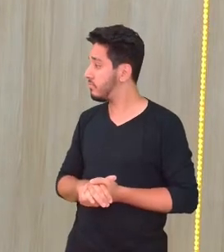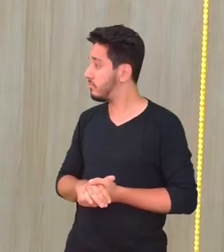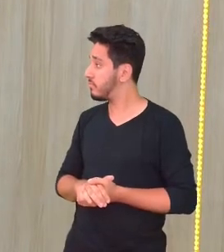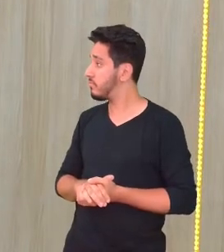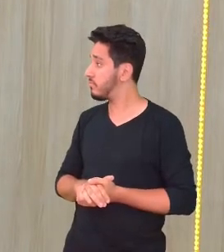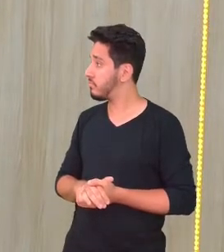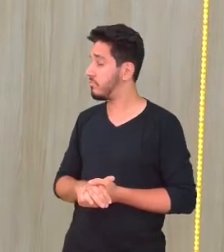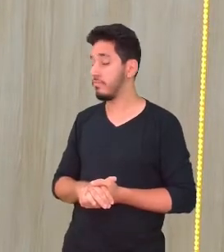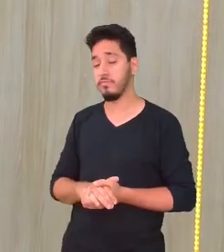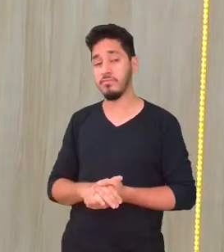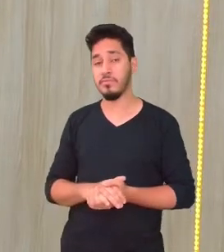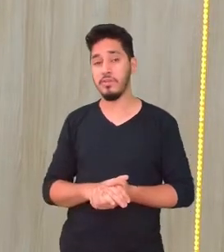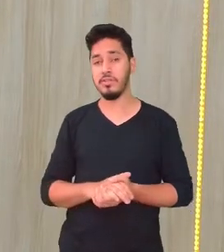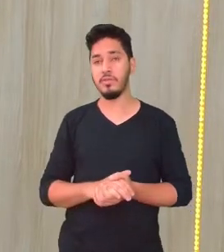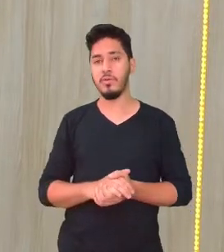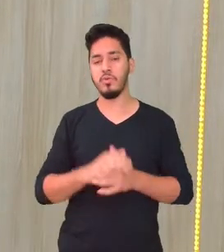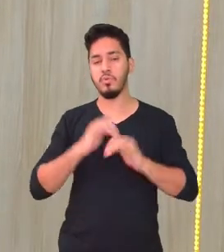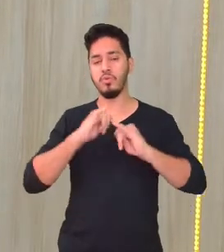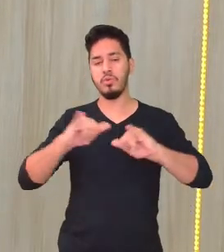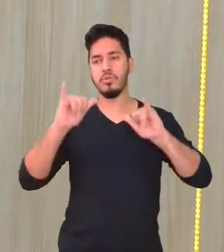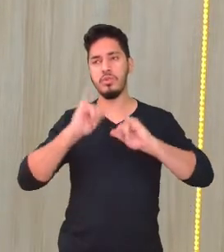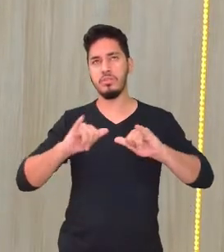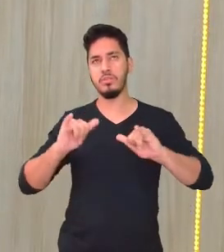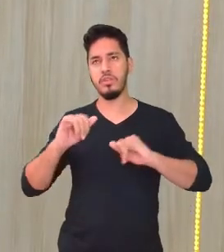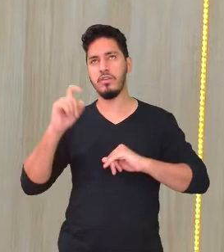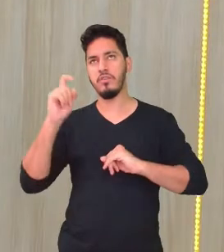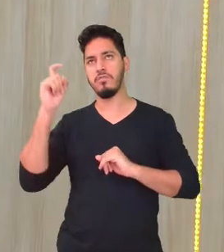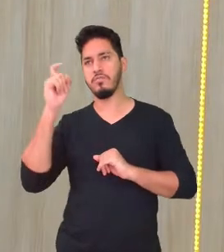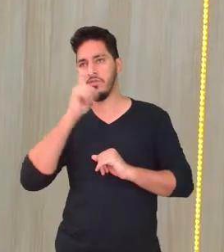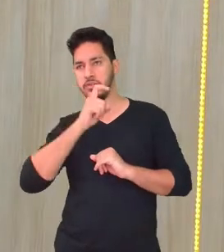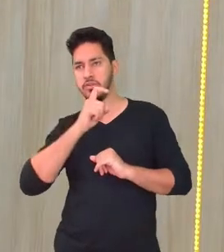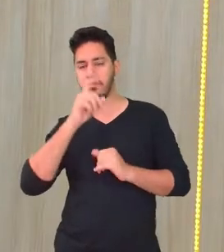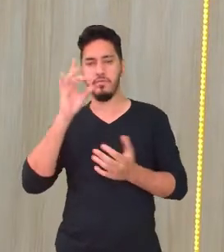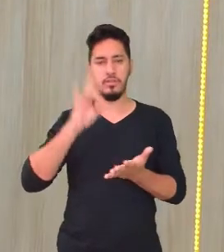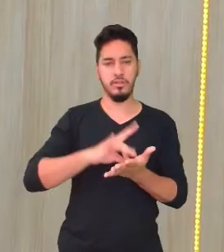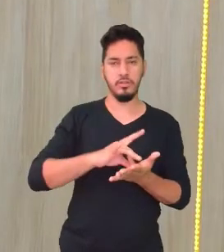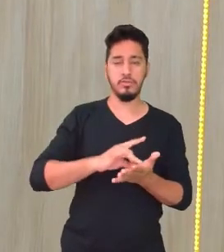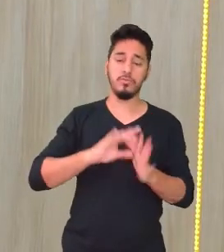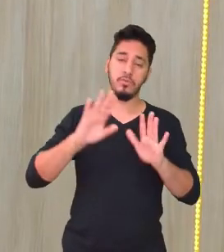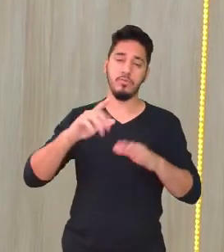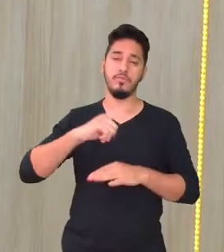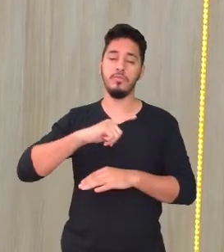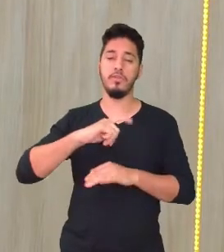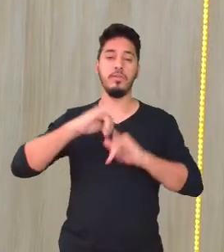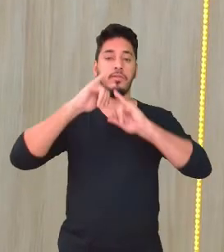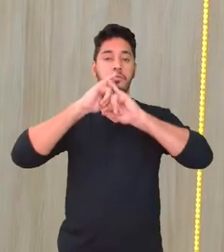como verdadeiras, mas são falsas? Primeira coisa, a gente tem a notícia,